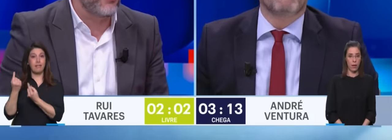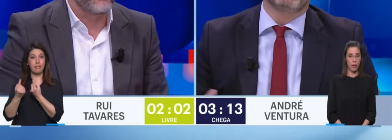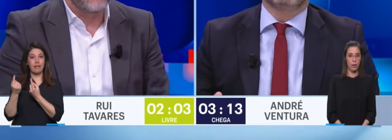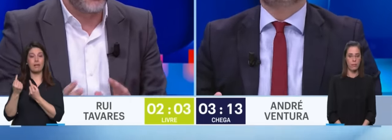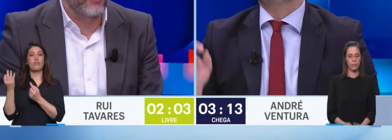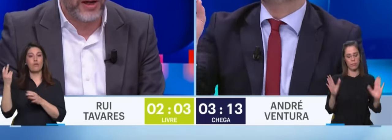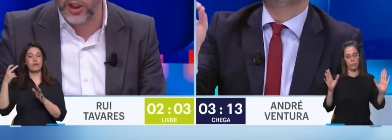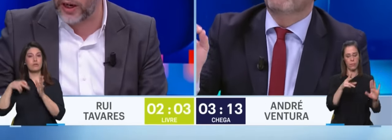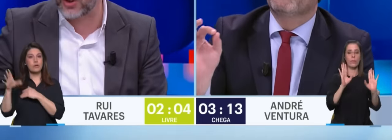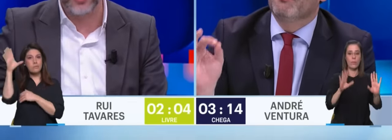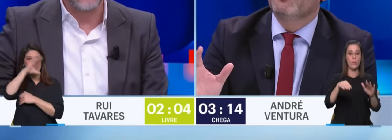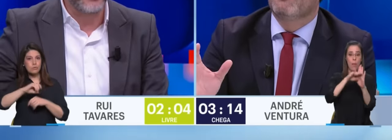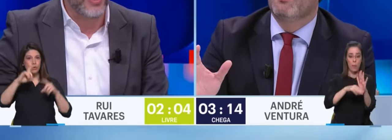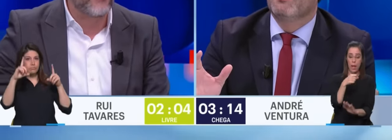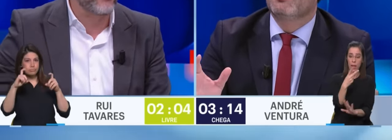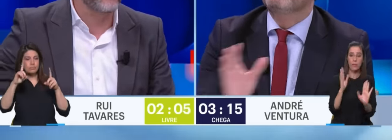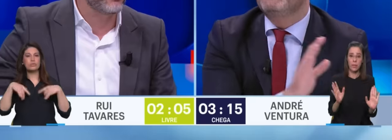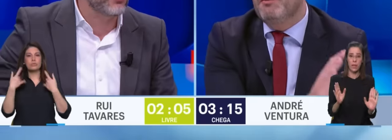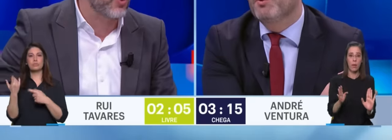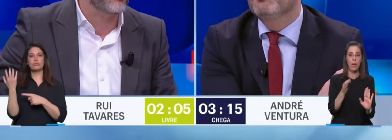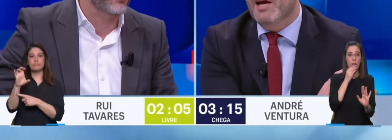uma foto paraul prog